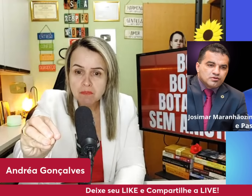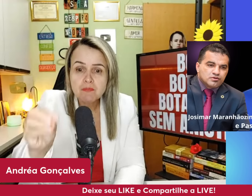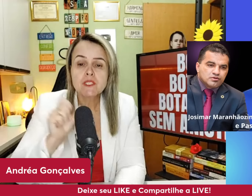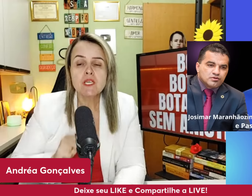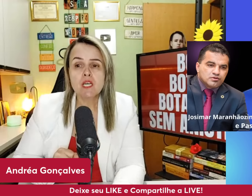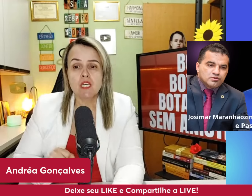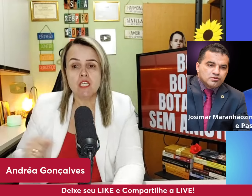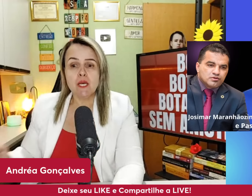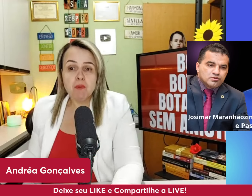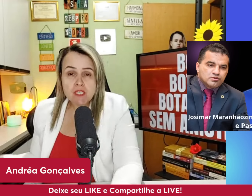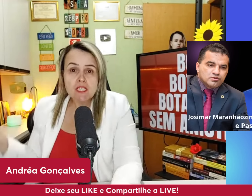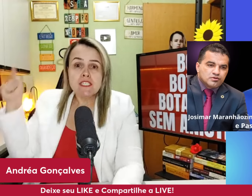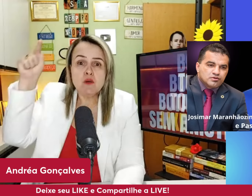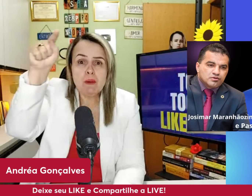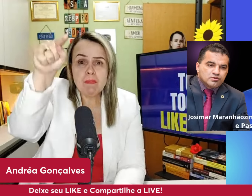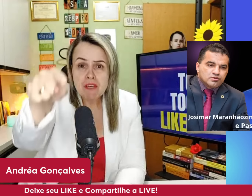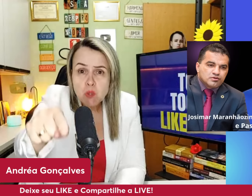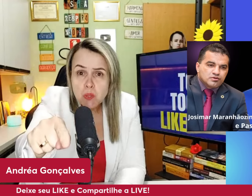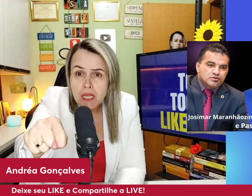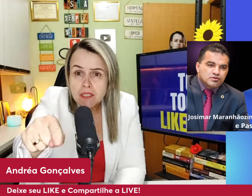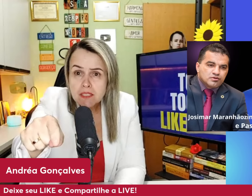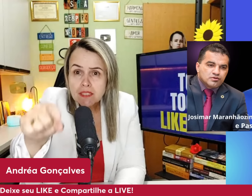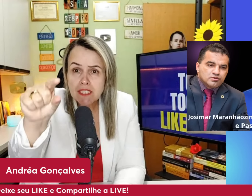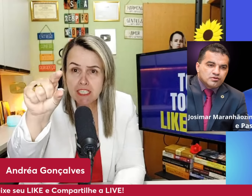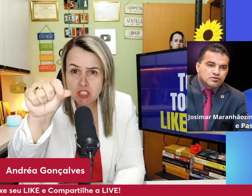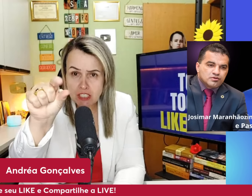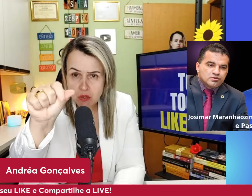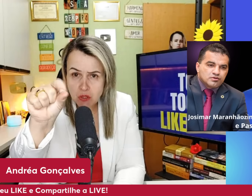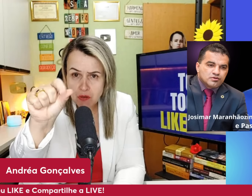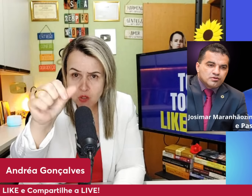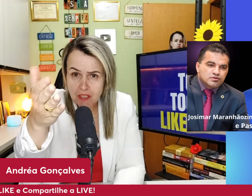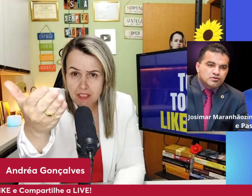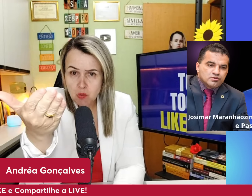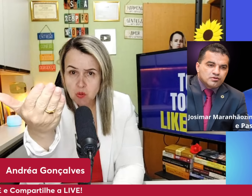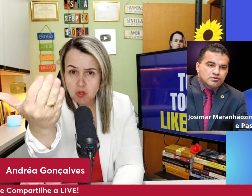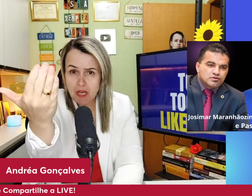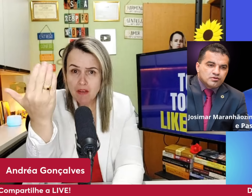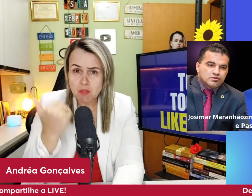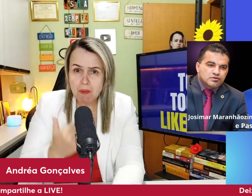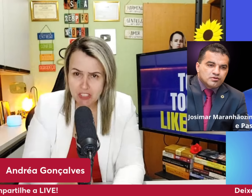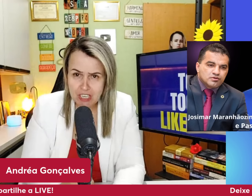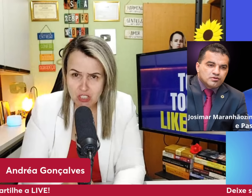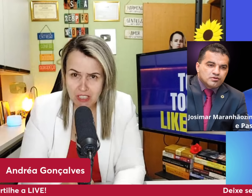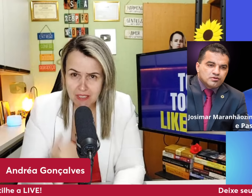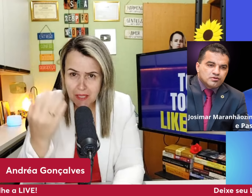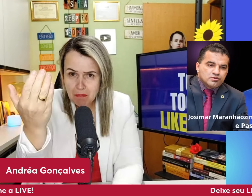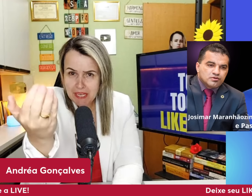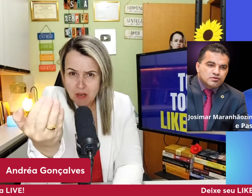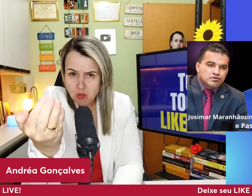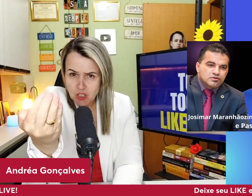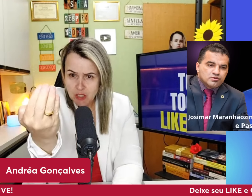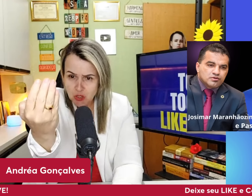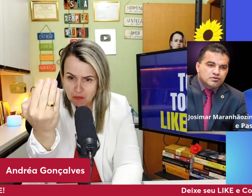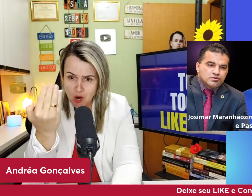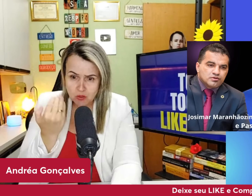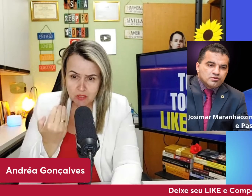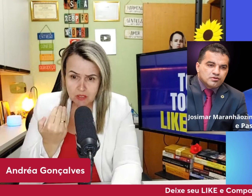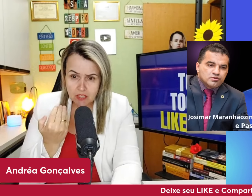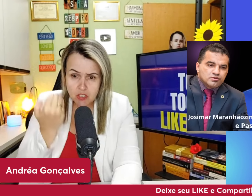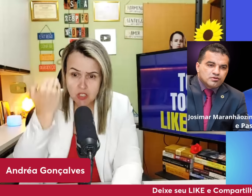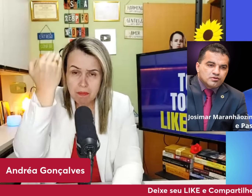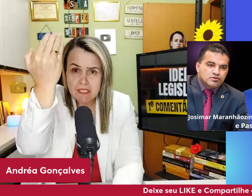prefeitura e depois eles iam pra prefeitura querer dinheiro de volta que o é tipo a rachadinha pegar um dinheiro de